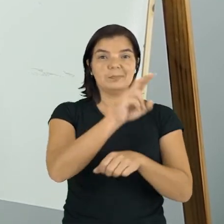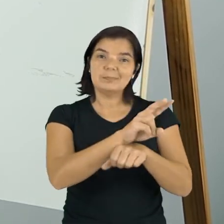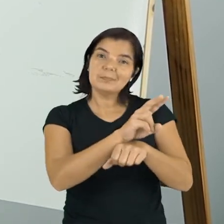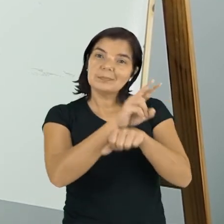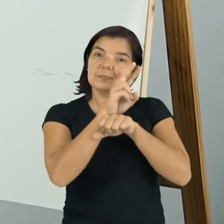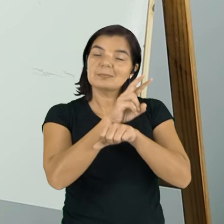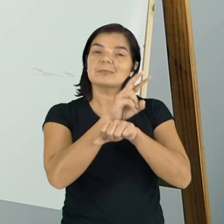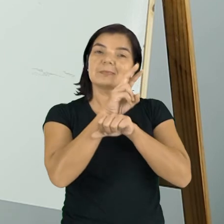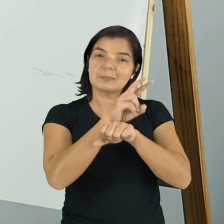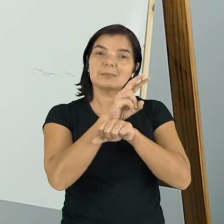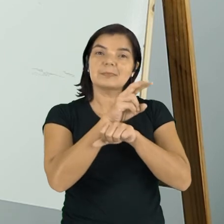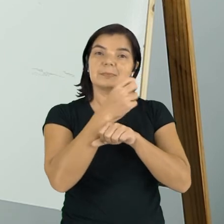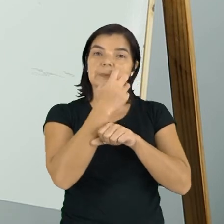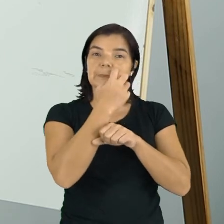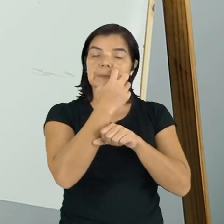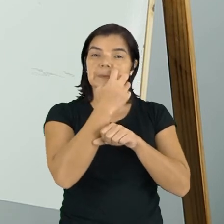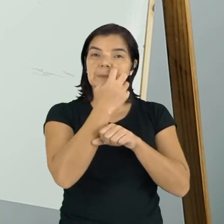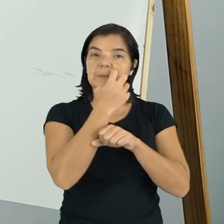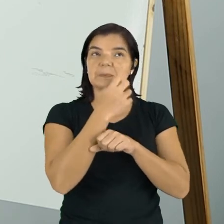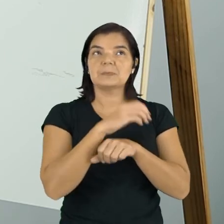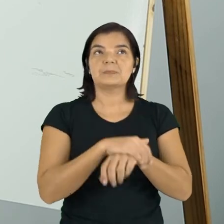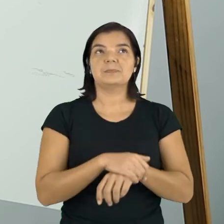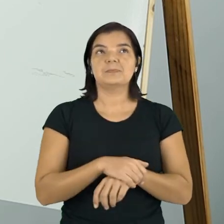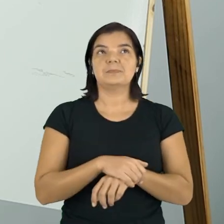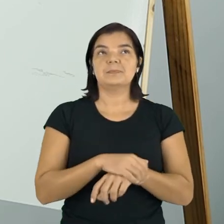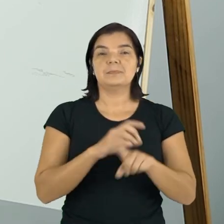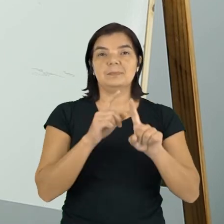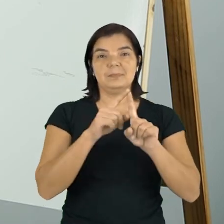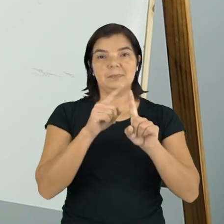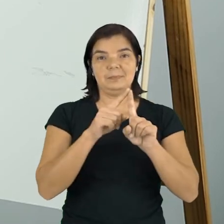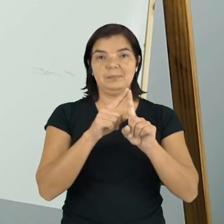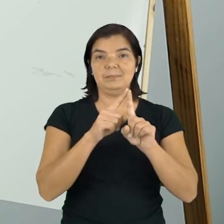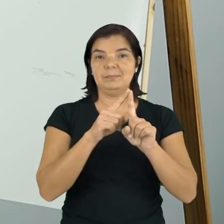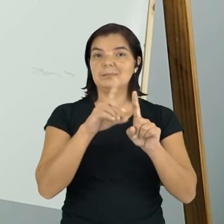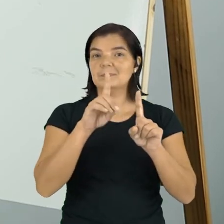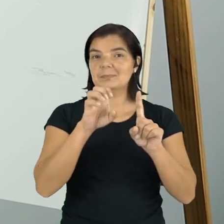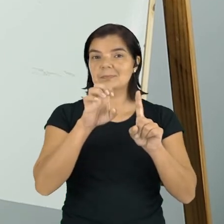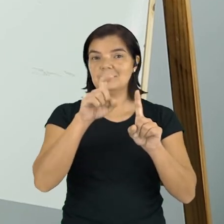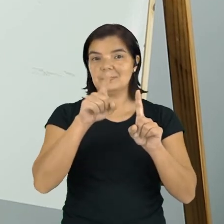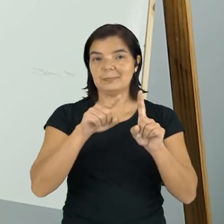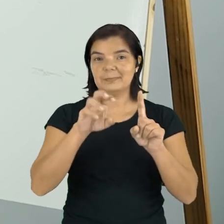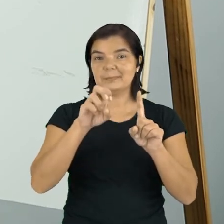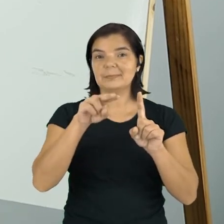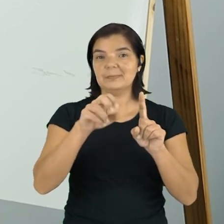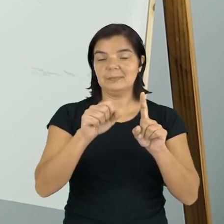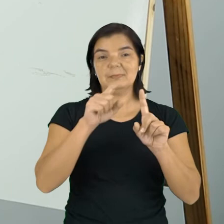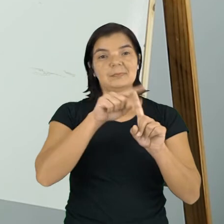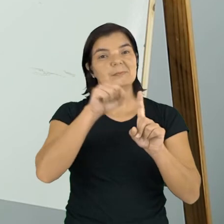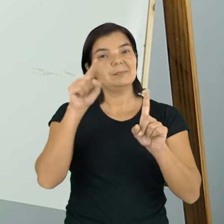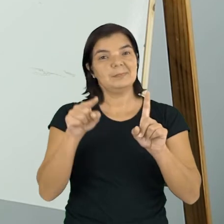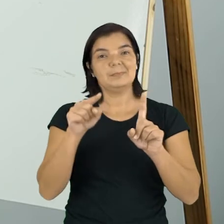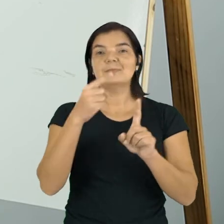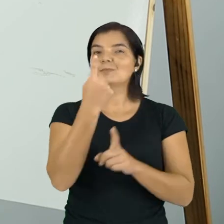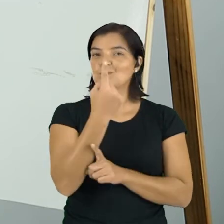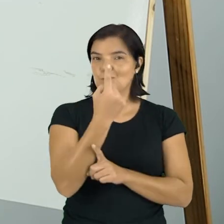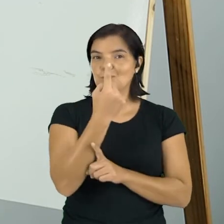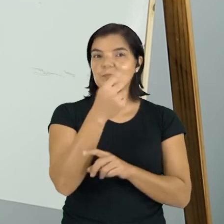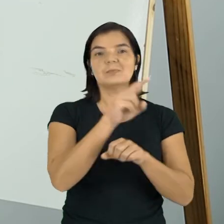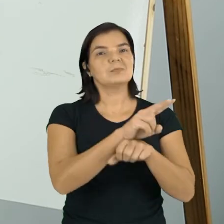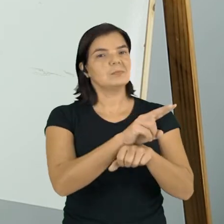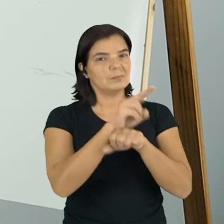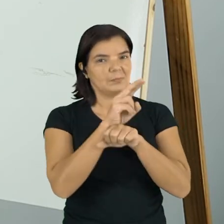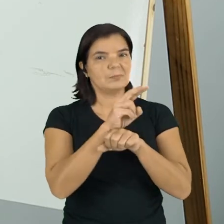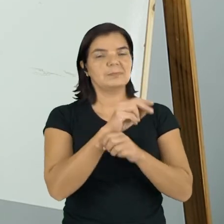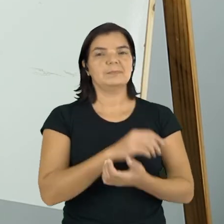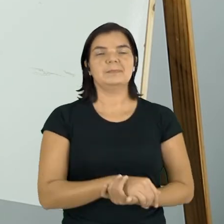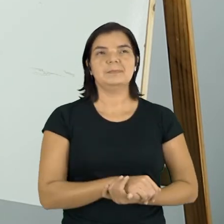pede emprestado uma dezena para a dezena. E a dezena só tem 1, mas ela